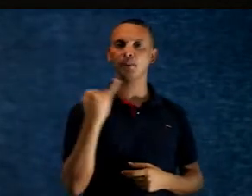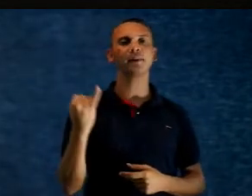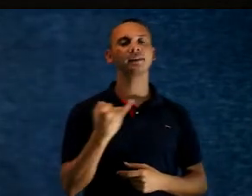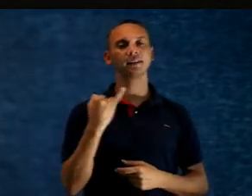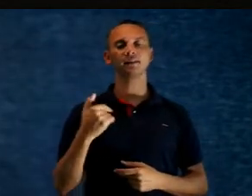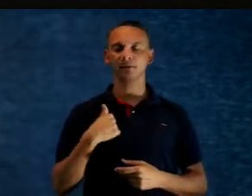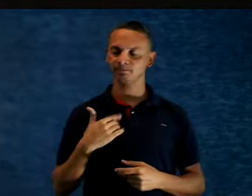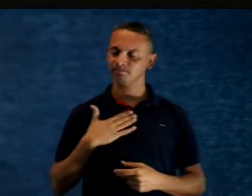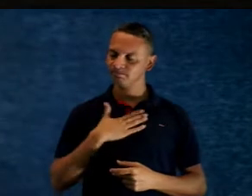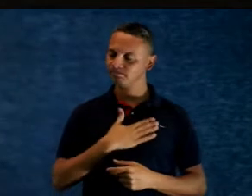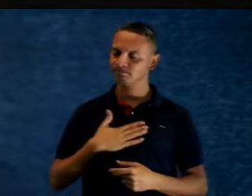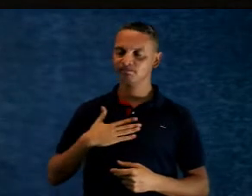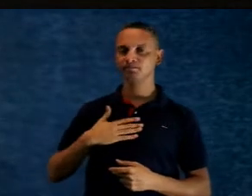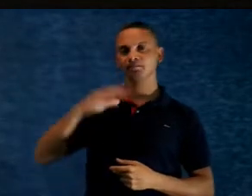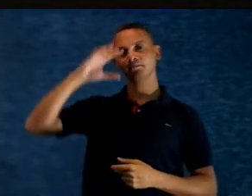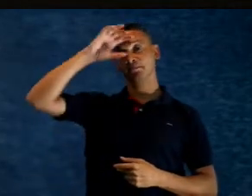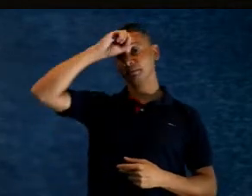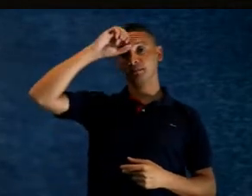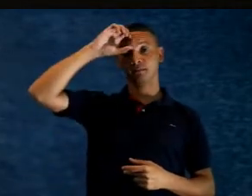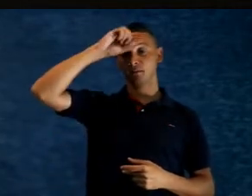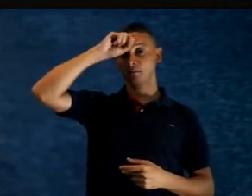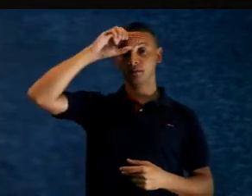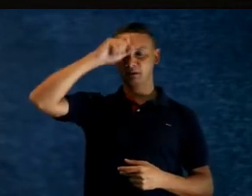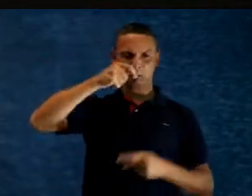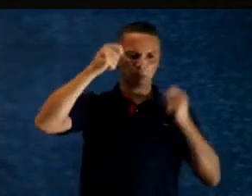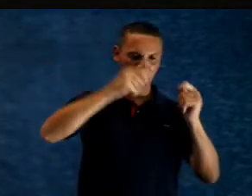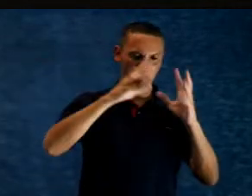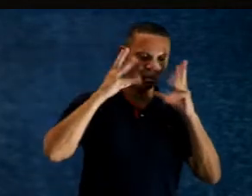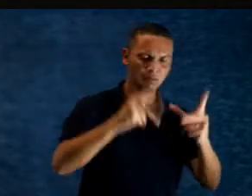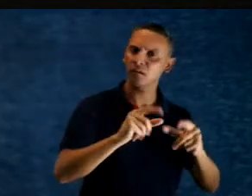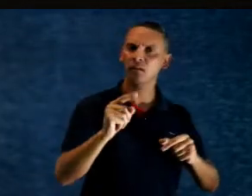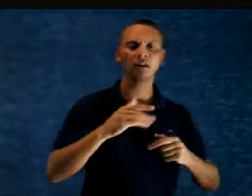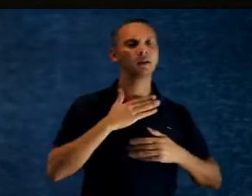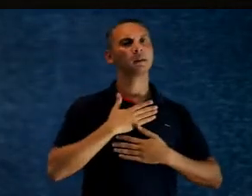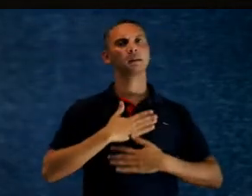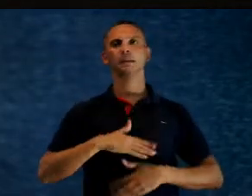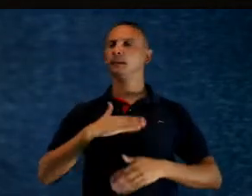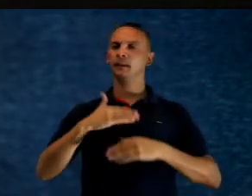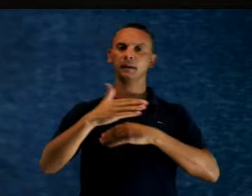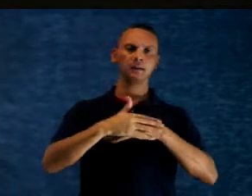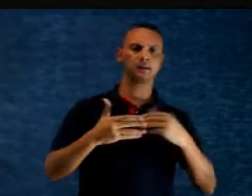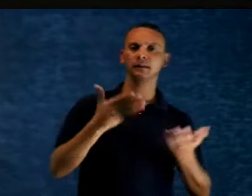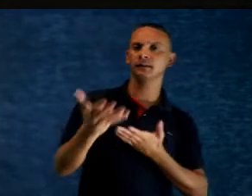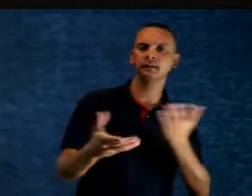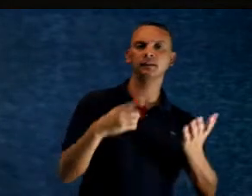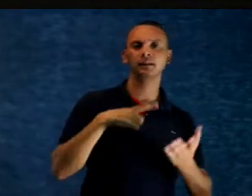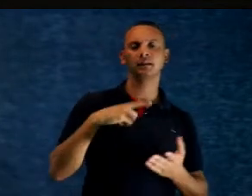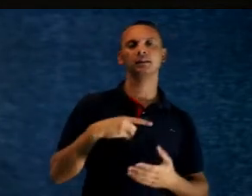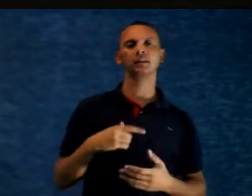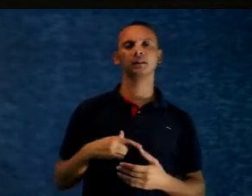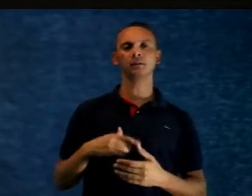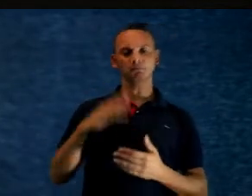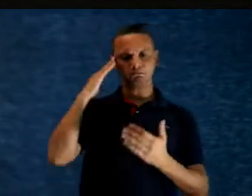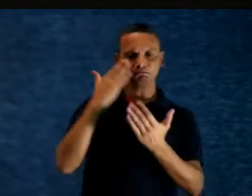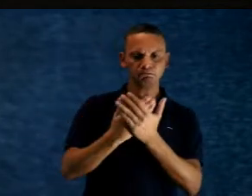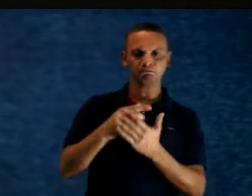molecagem, que me ajuda até hoje a enfrentar a vida, sem muita ilusão nem maiores desenganos. Olha que bela